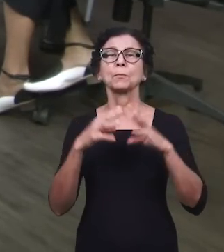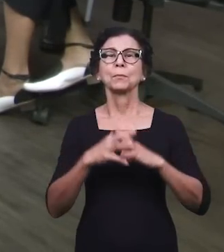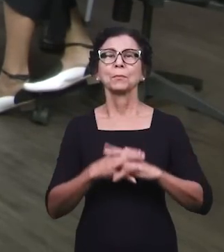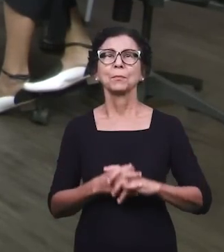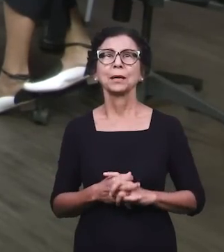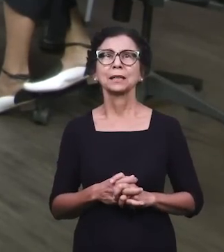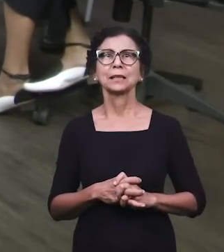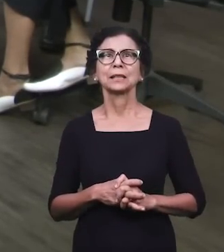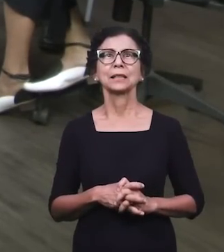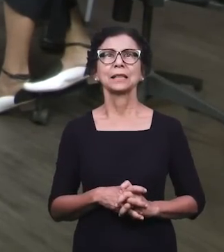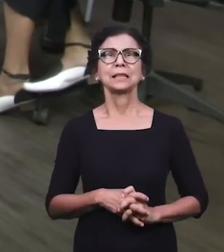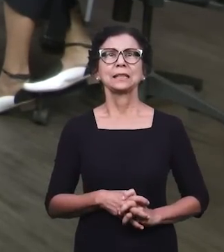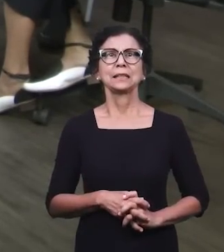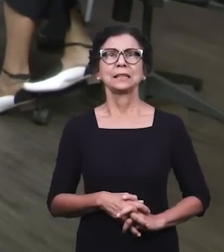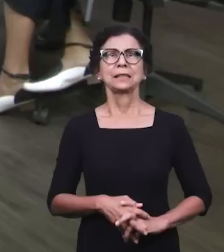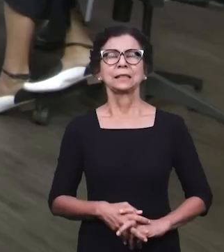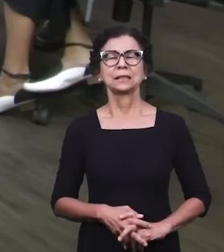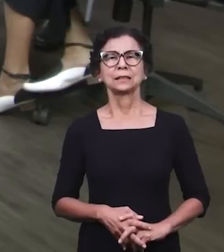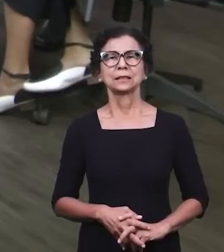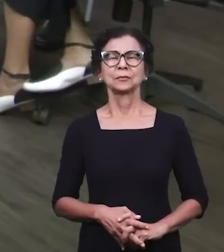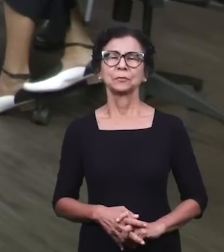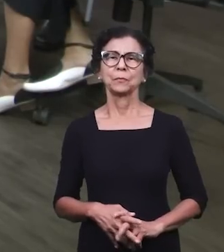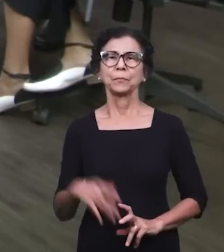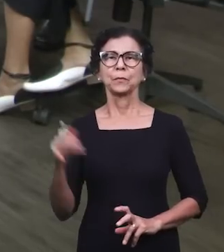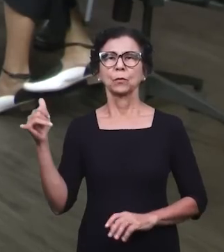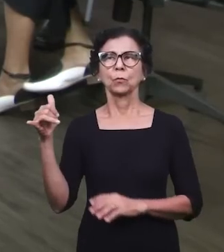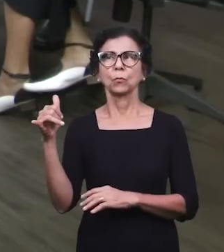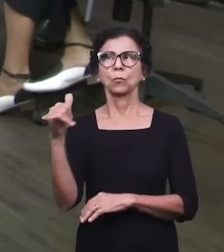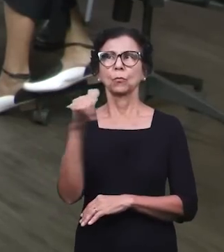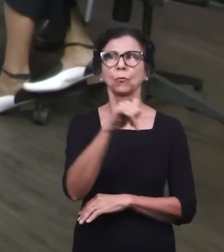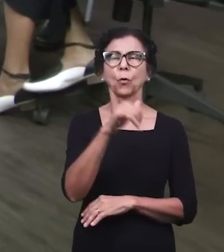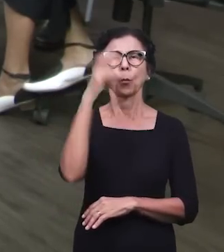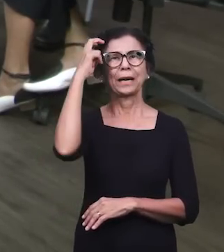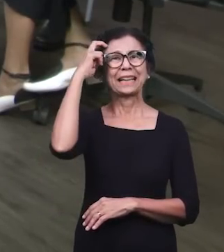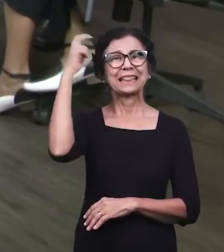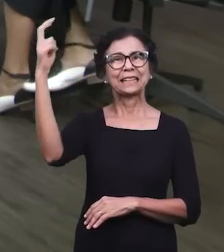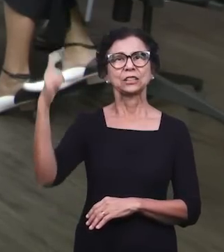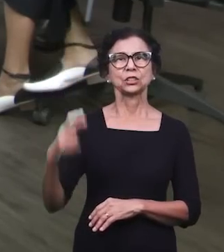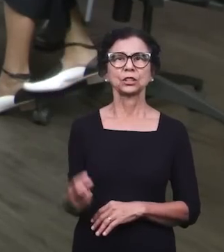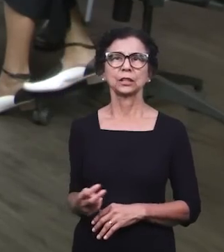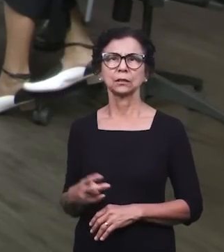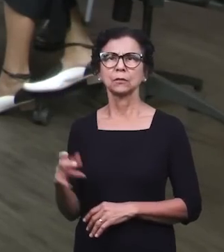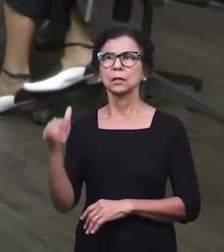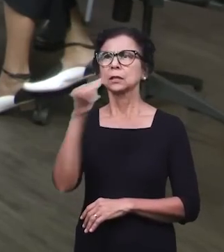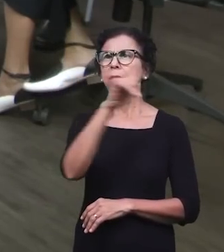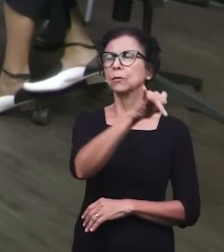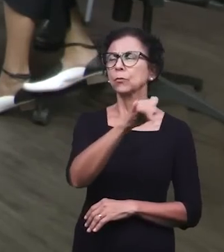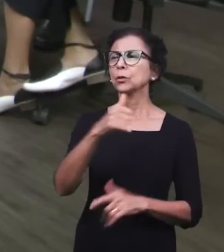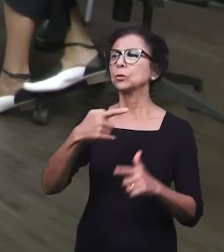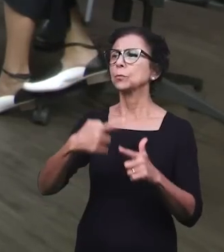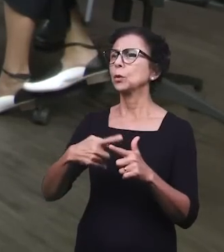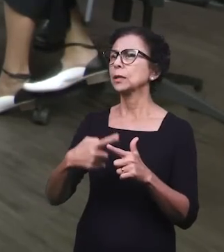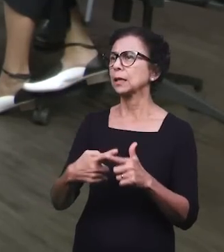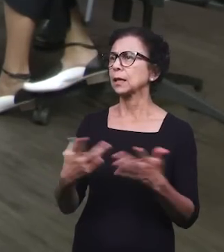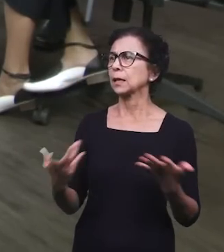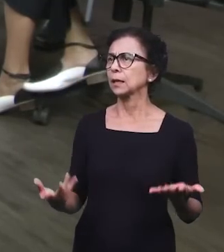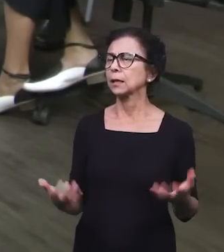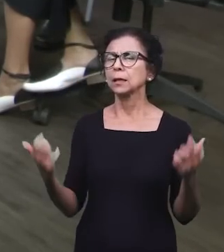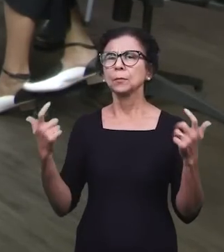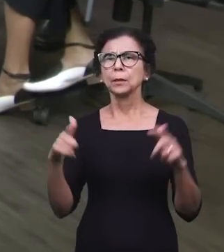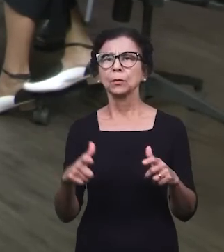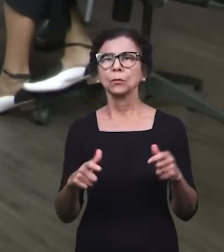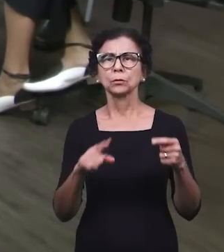voo mais inteligente. Ou seja, por que você está voando? É porque você quer ir de um ponto A para um ponto B. De maneira